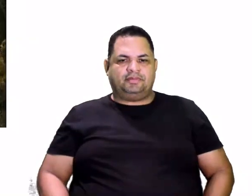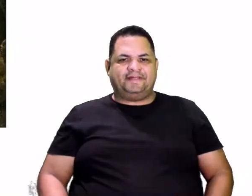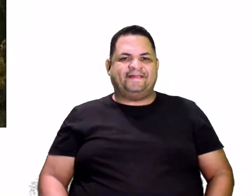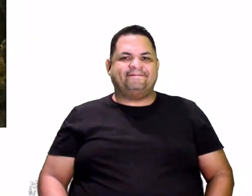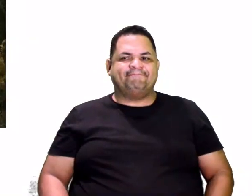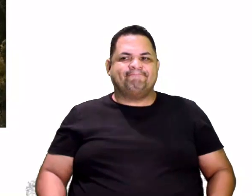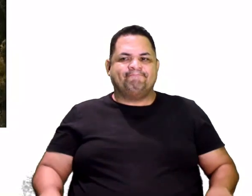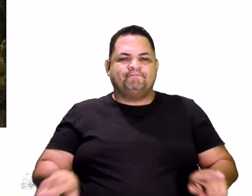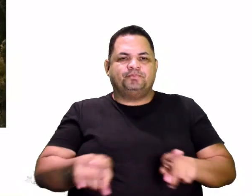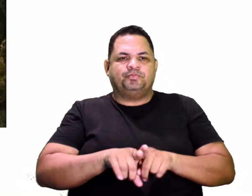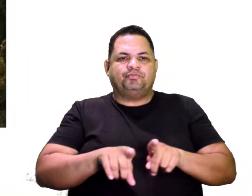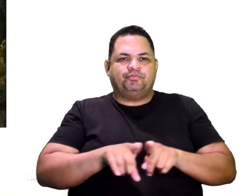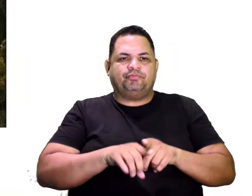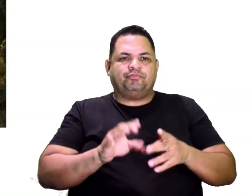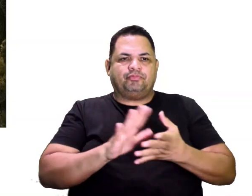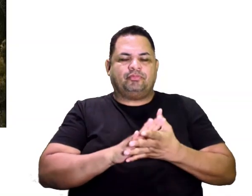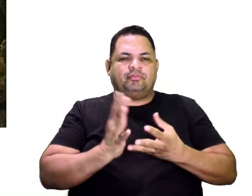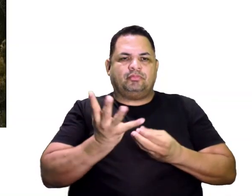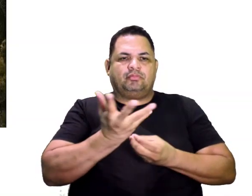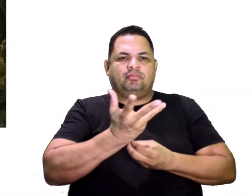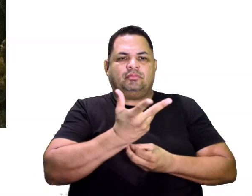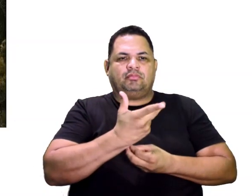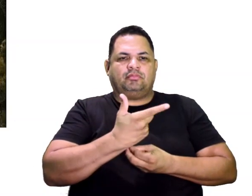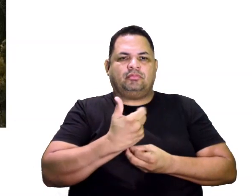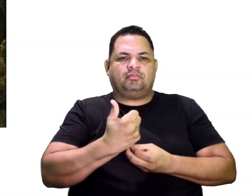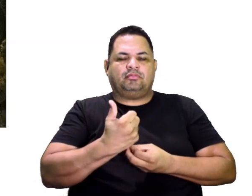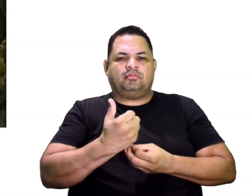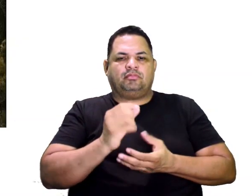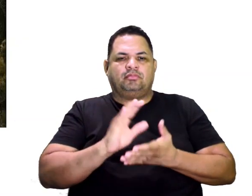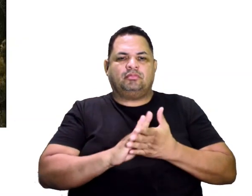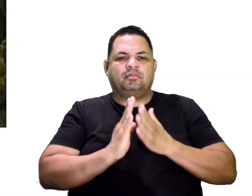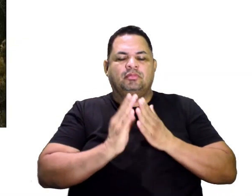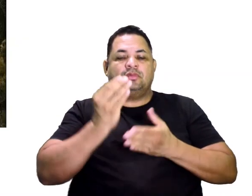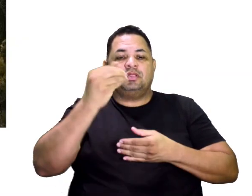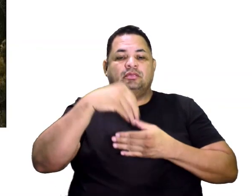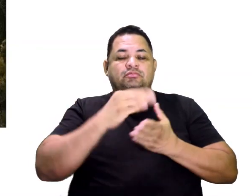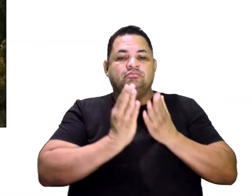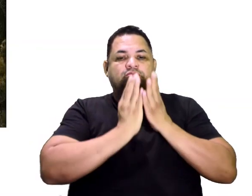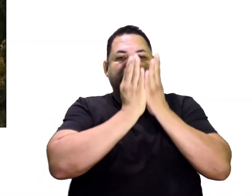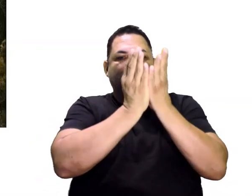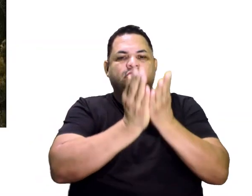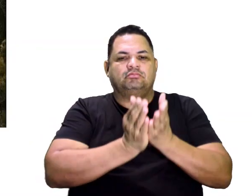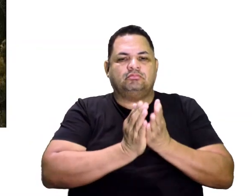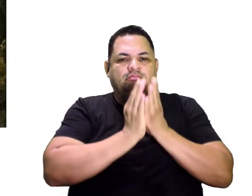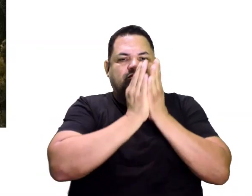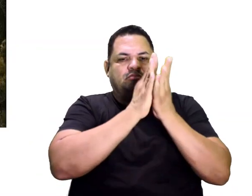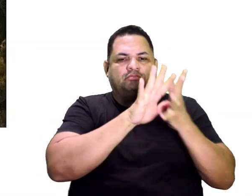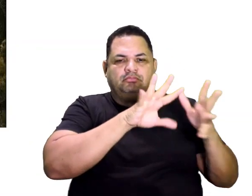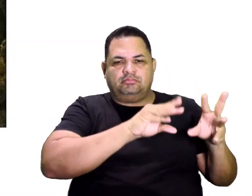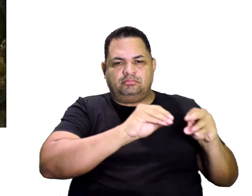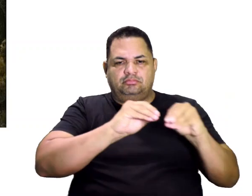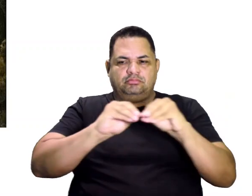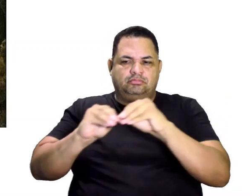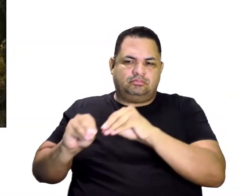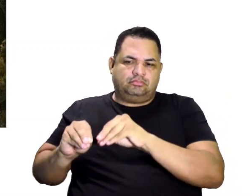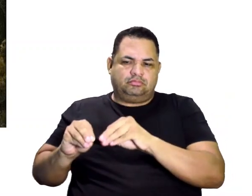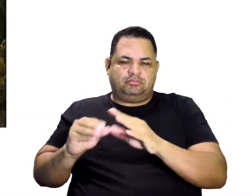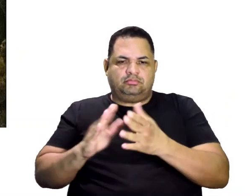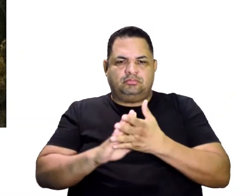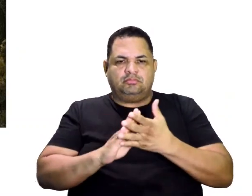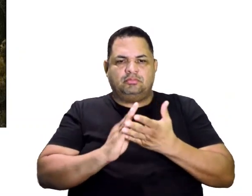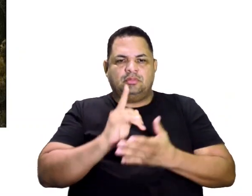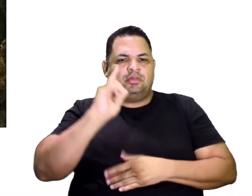E aqui também tem a questão dentro de um navio, né, de transporte, um